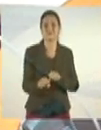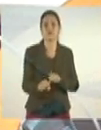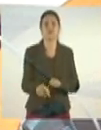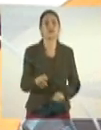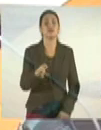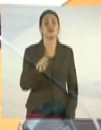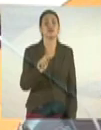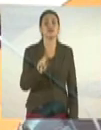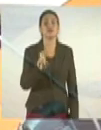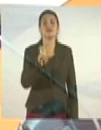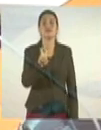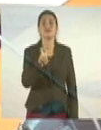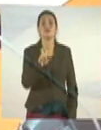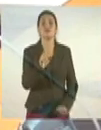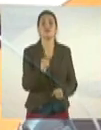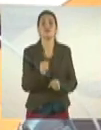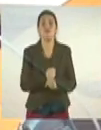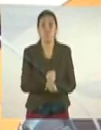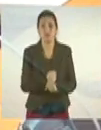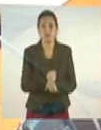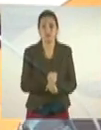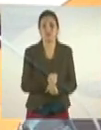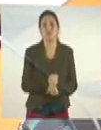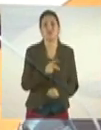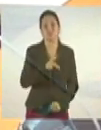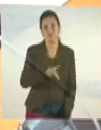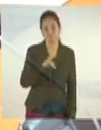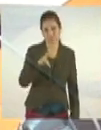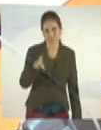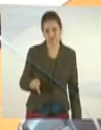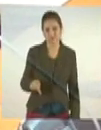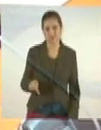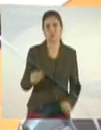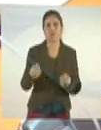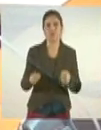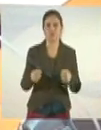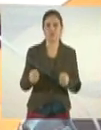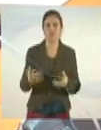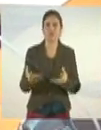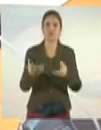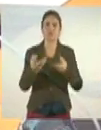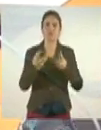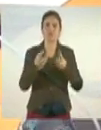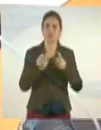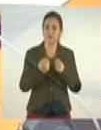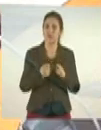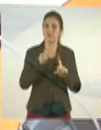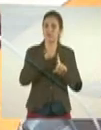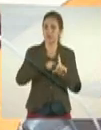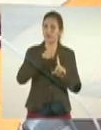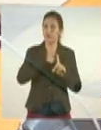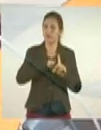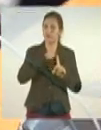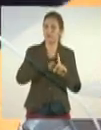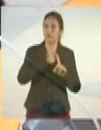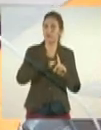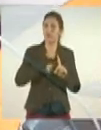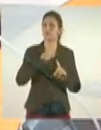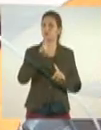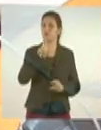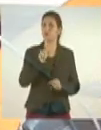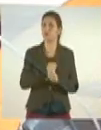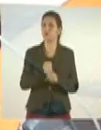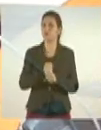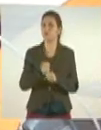anos 5 anos o professor deve receber aqueles proventos como nível superior para então ter o direito de agregar